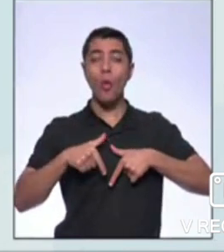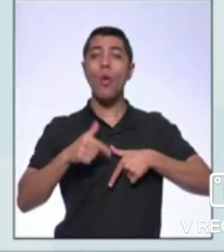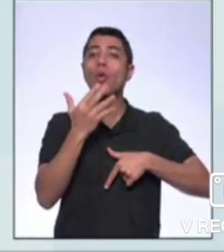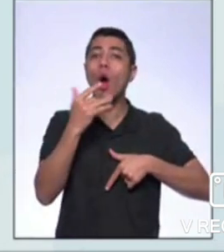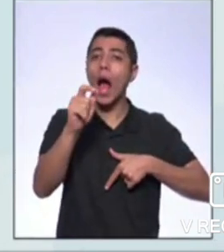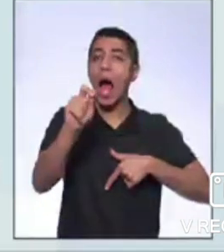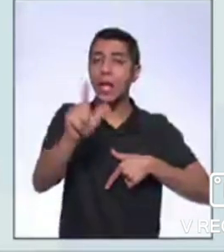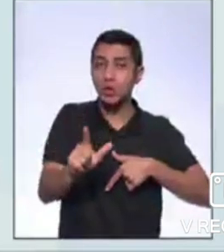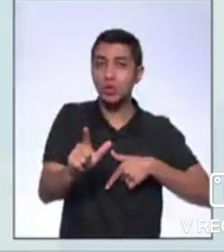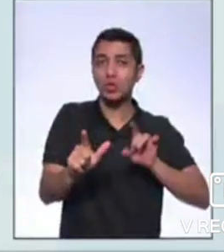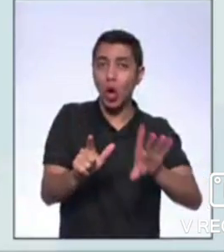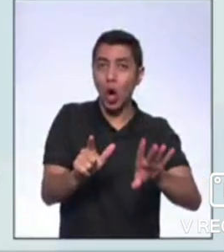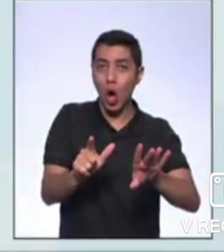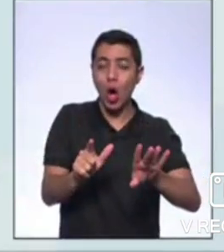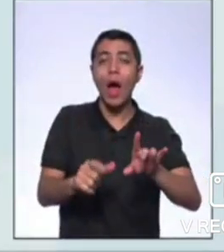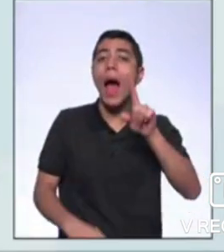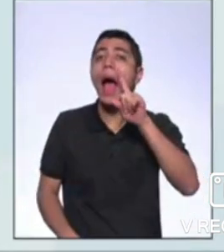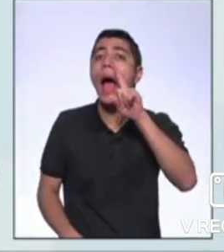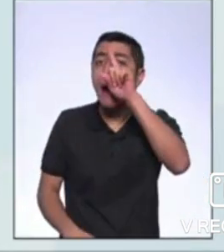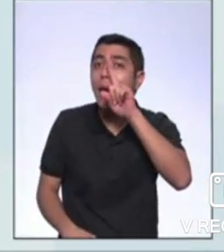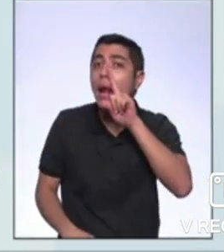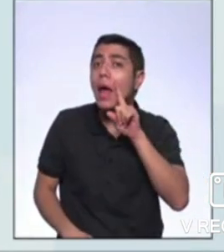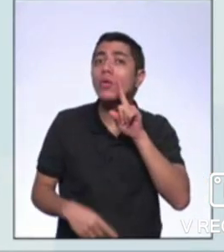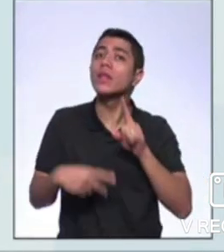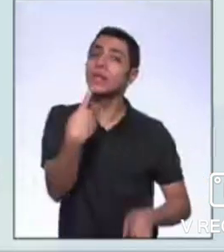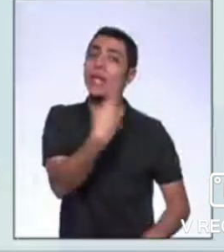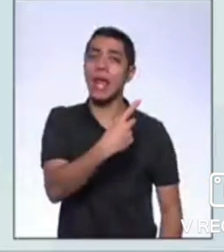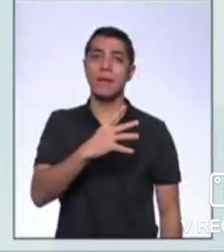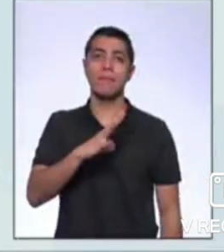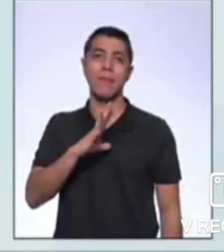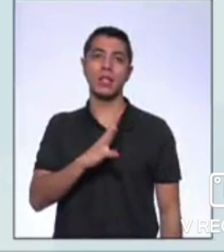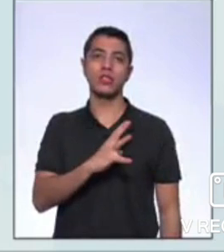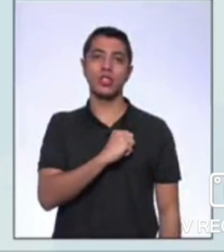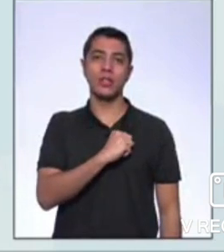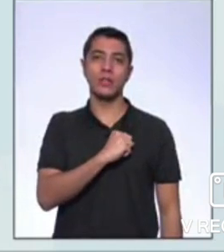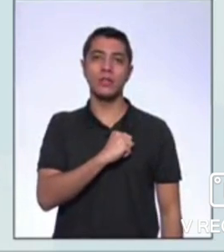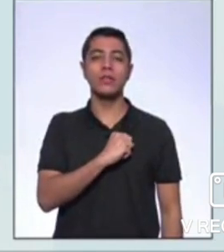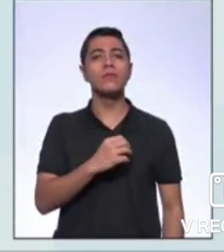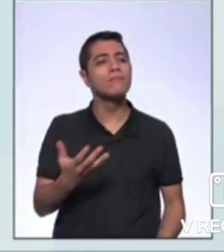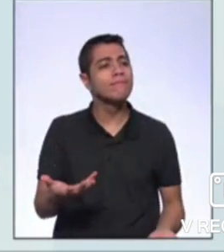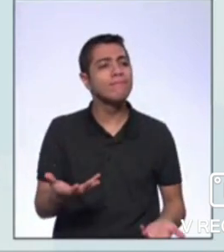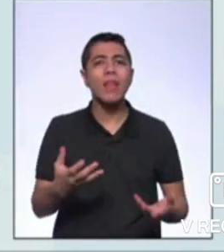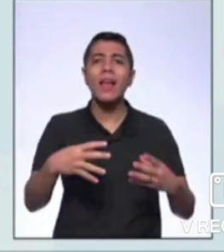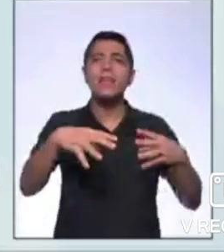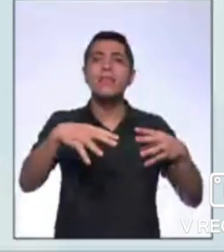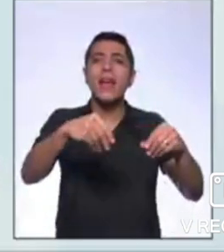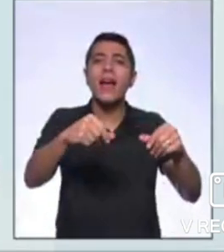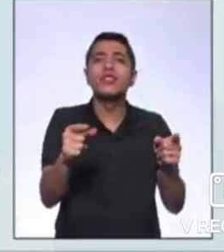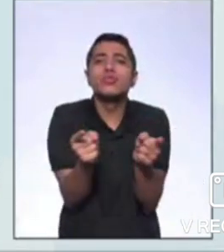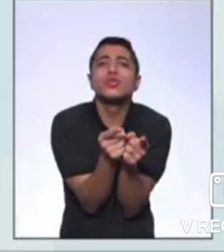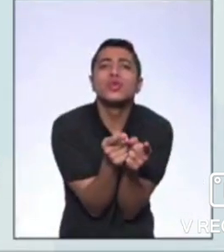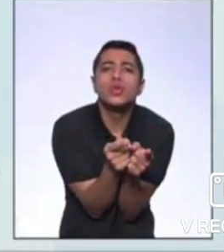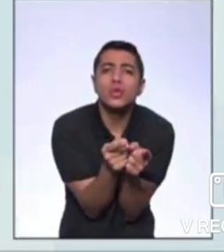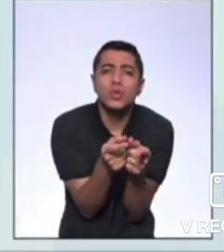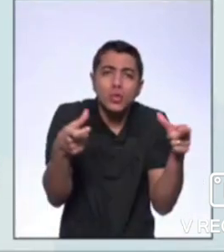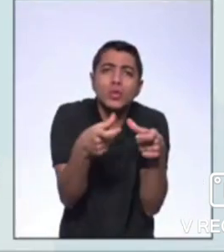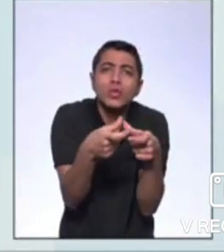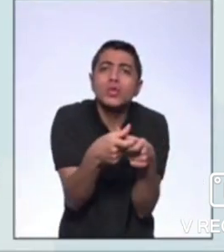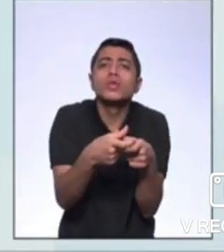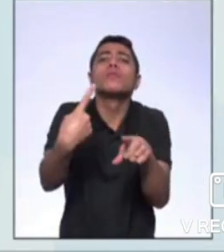dos palestinos. Então, o território a gente pode entender que foi diminuído, né? E por que que a ONU fez essa proposta? Porque os palestinos também já têm